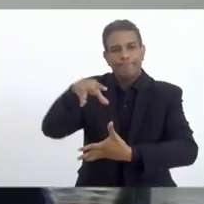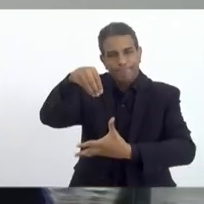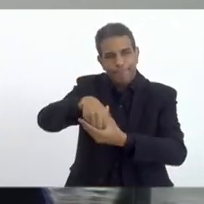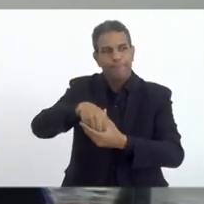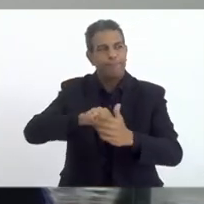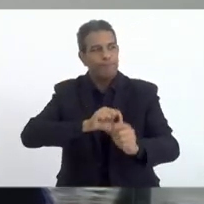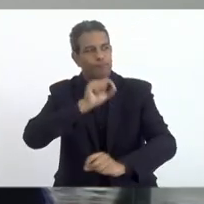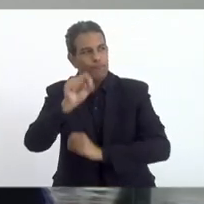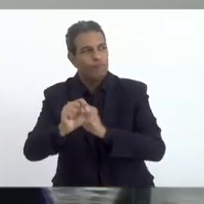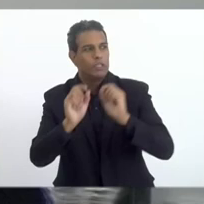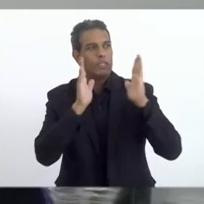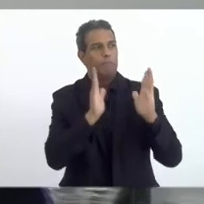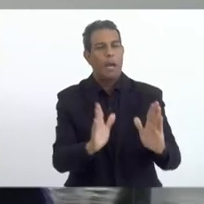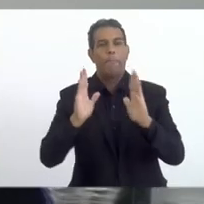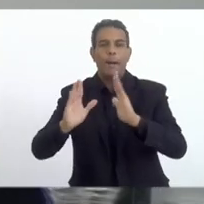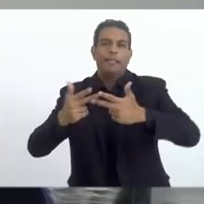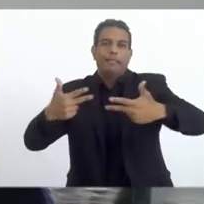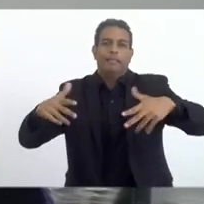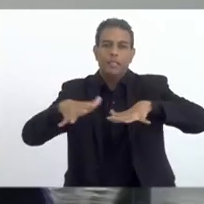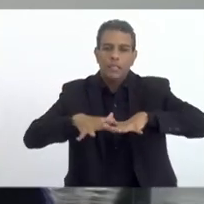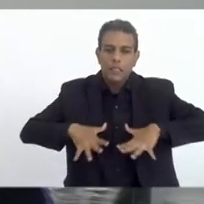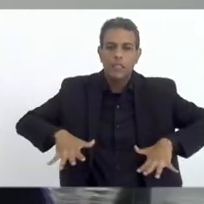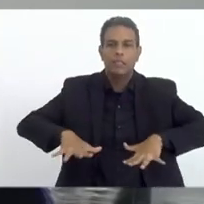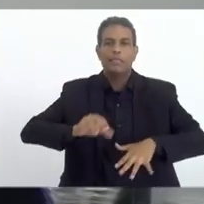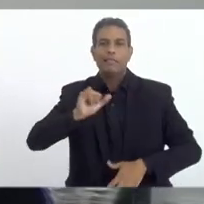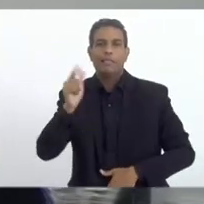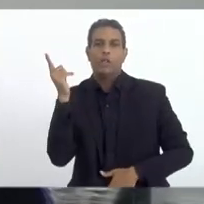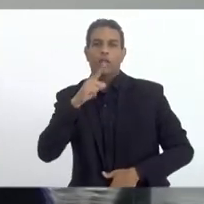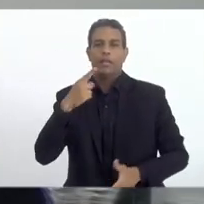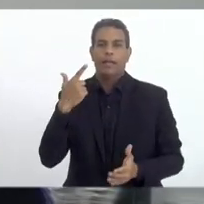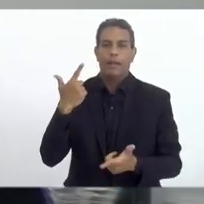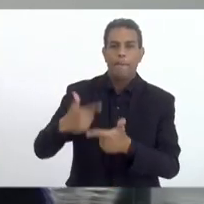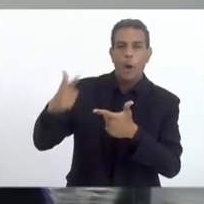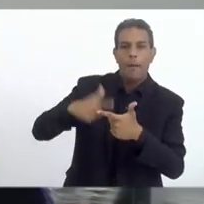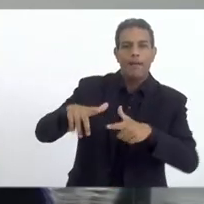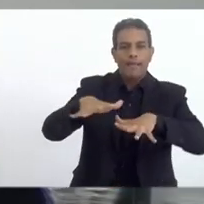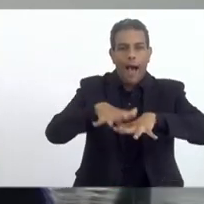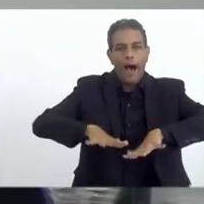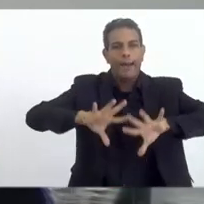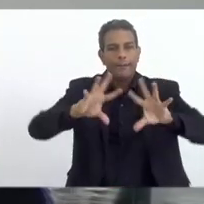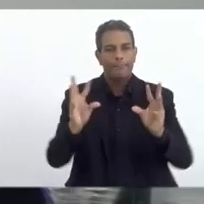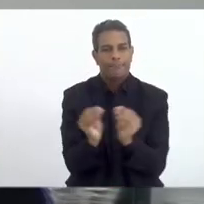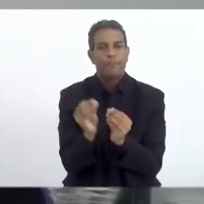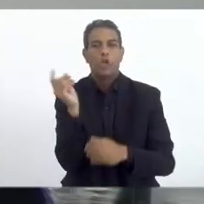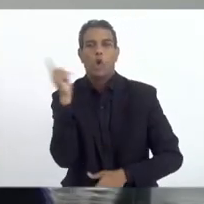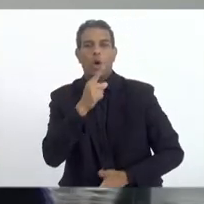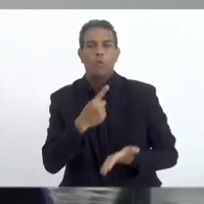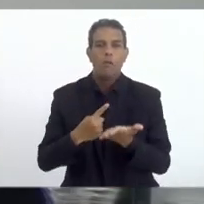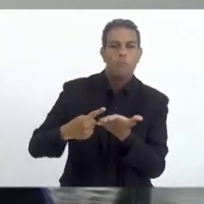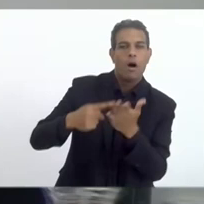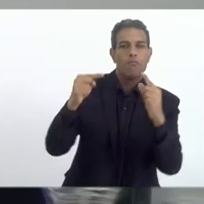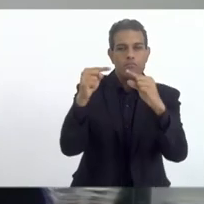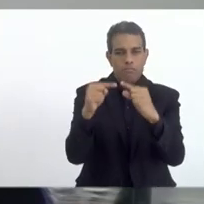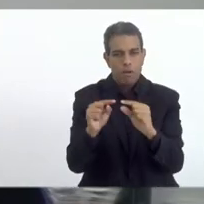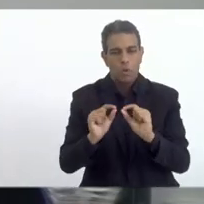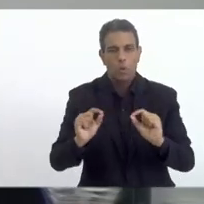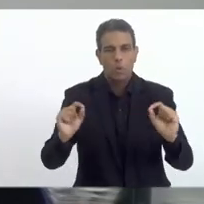não gere transtorno também referente à taxa de administração, que a gente consiga consolidar todas as